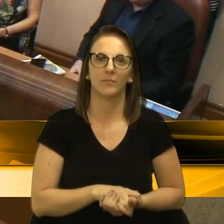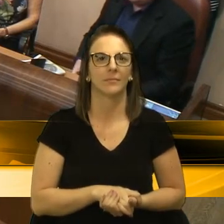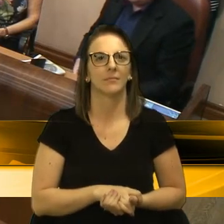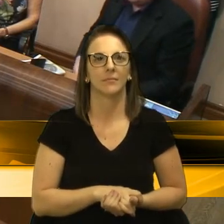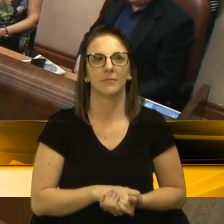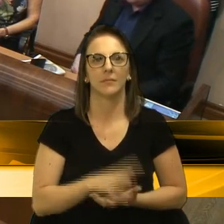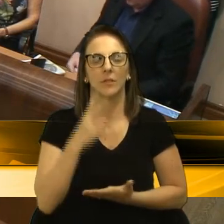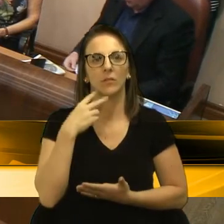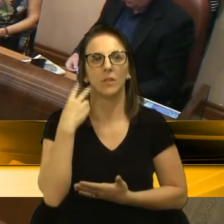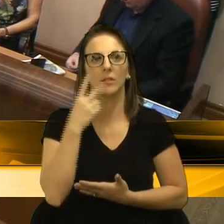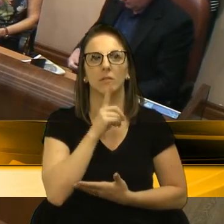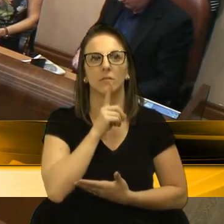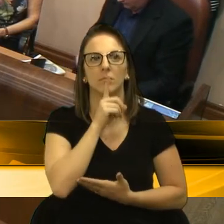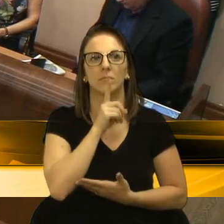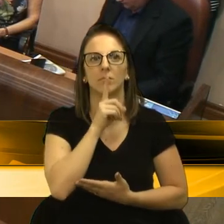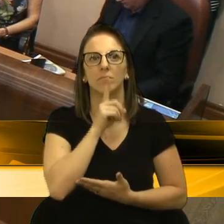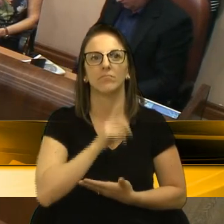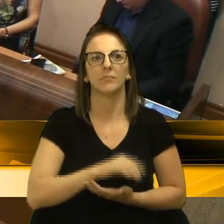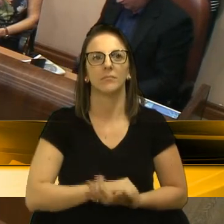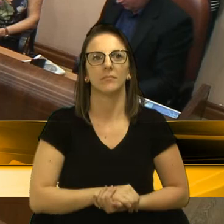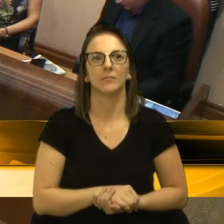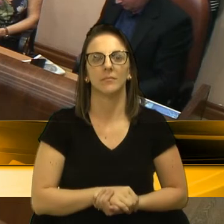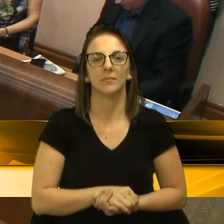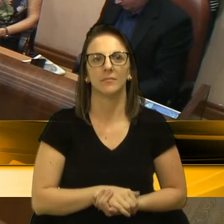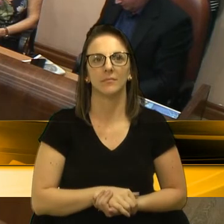Vereador Alberto.